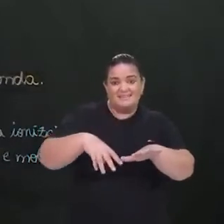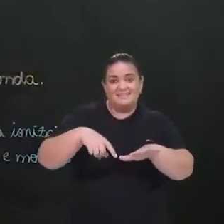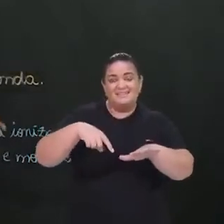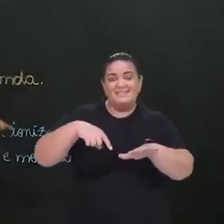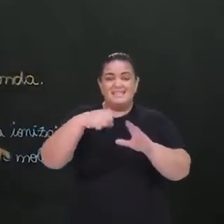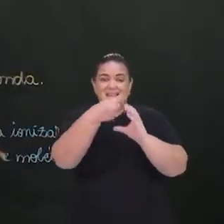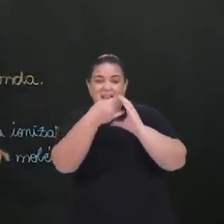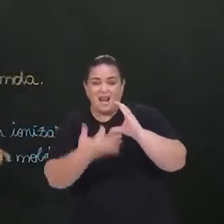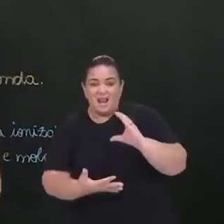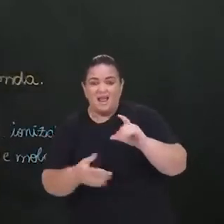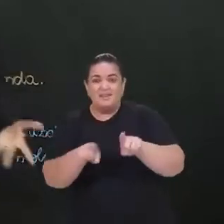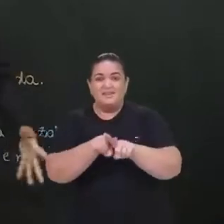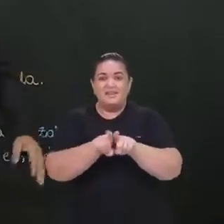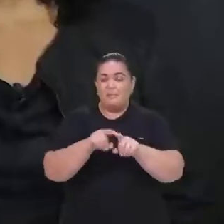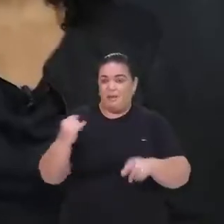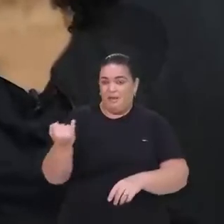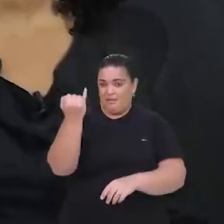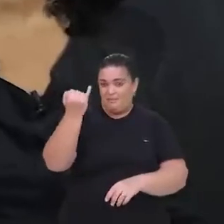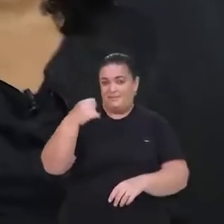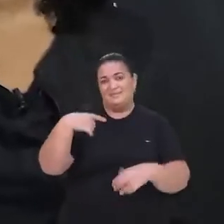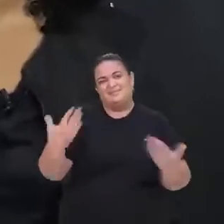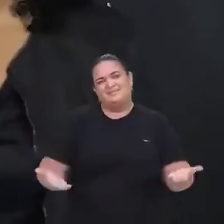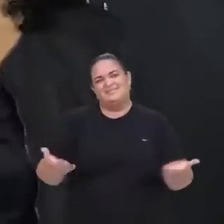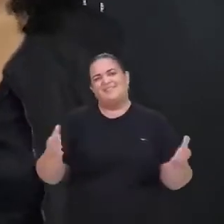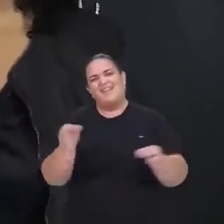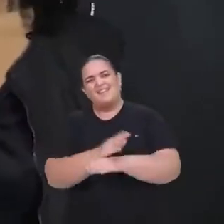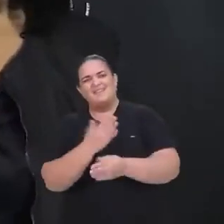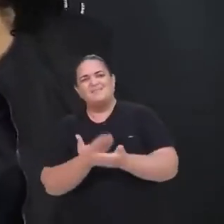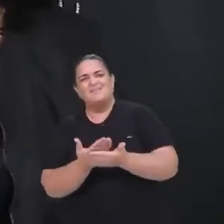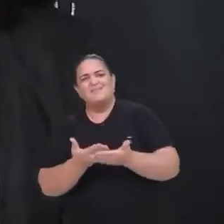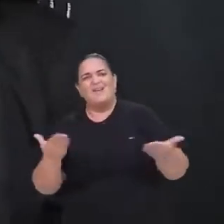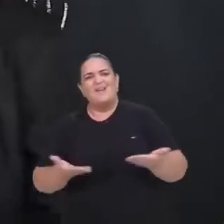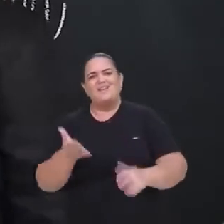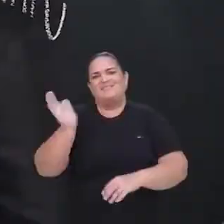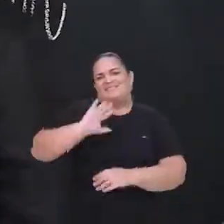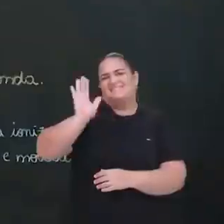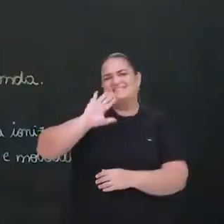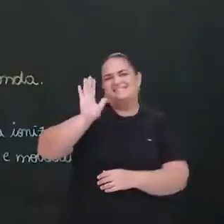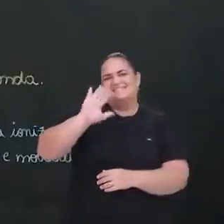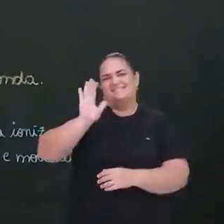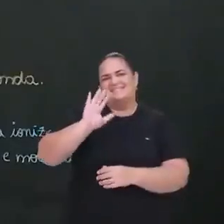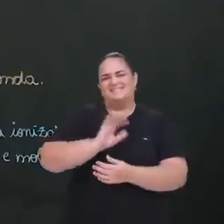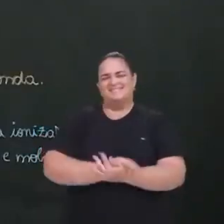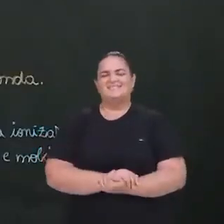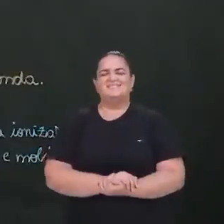suas características e a importância? Então, a gente fecha a nossa aula de hoje. Tchauzinho!